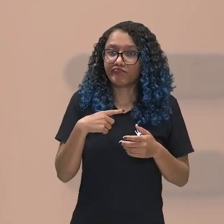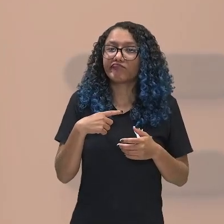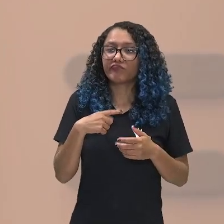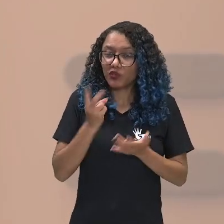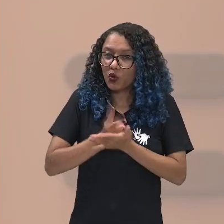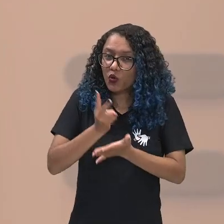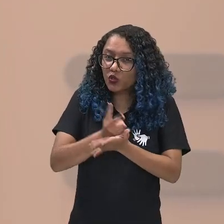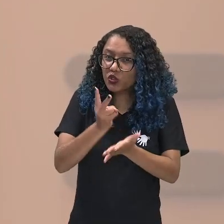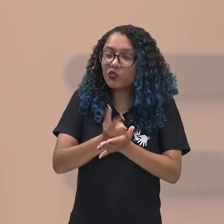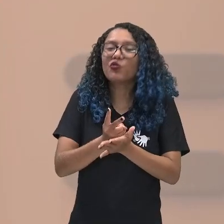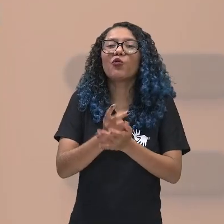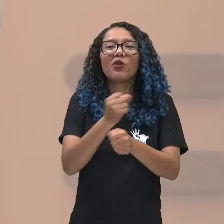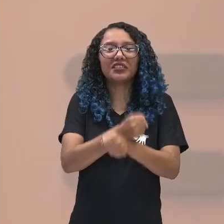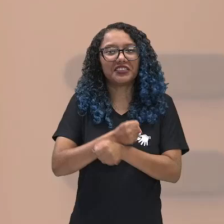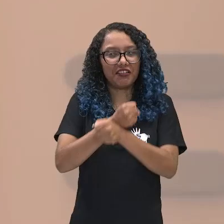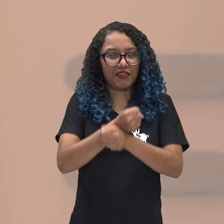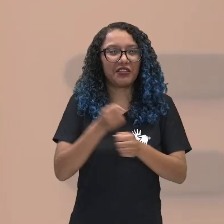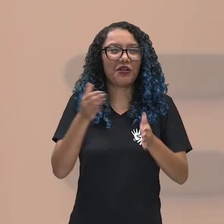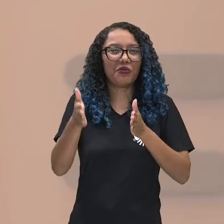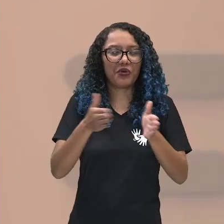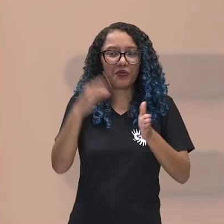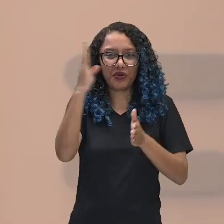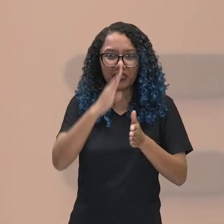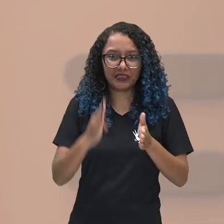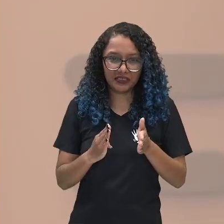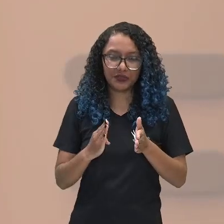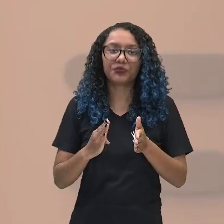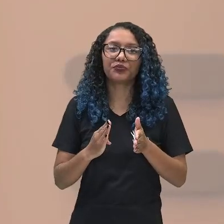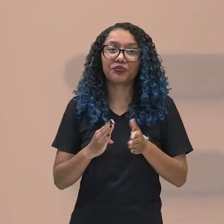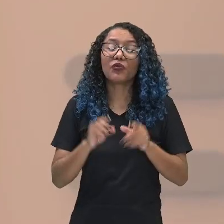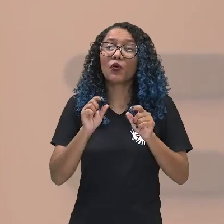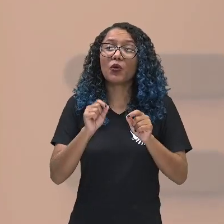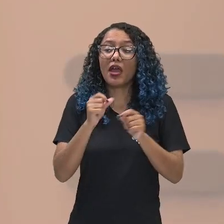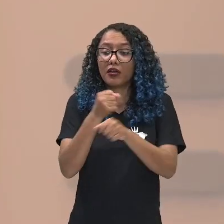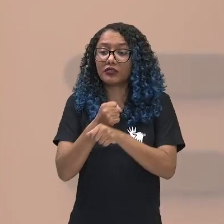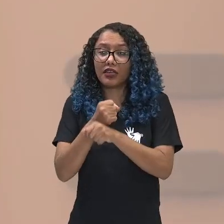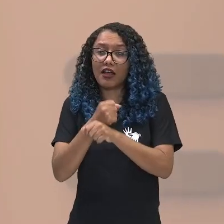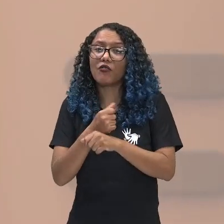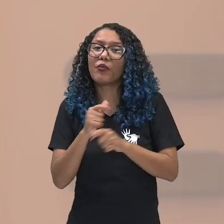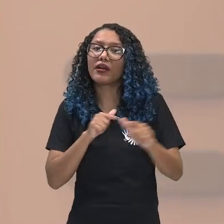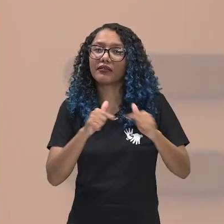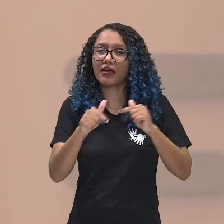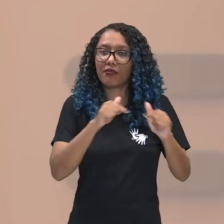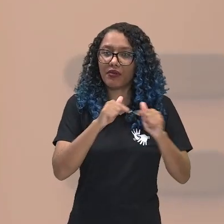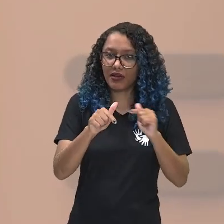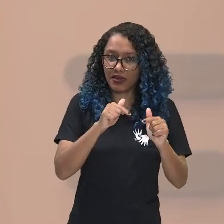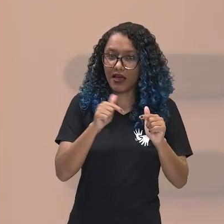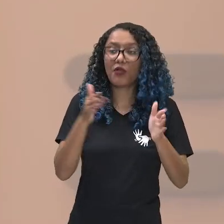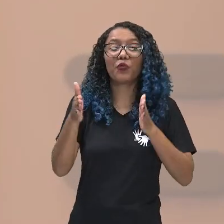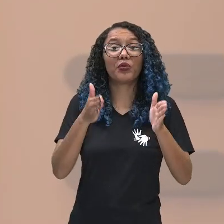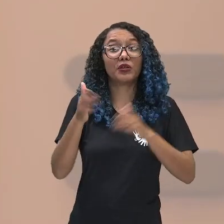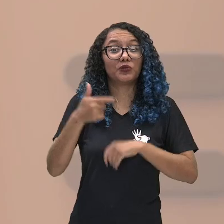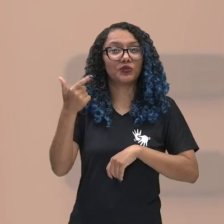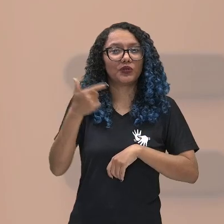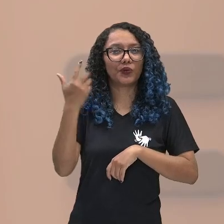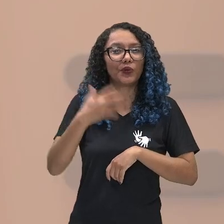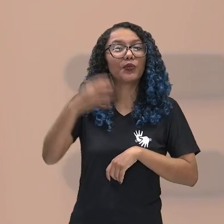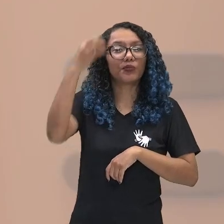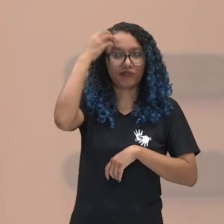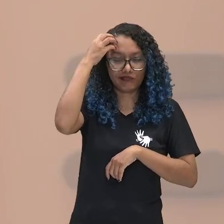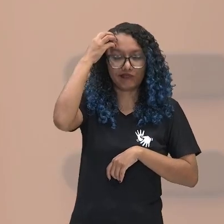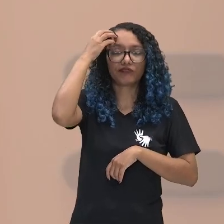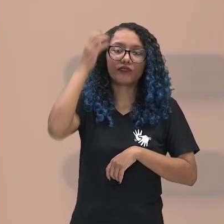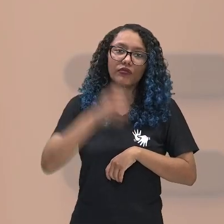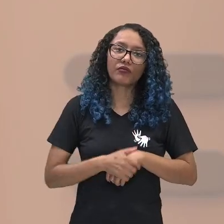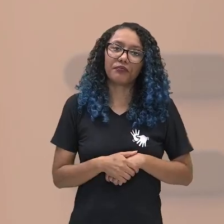Brasil, muito ligado aí a essa mão de obra, né, dentro, então, aí do Segundo Império. Mas a gente vai